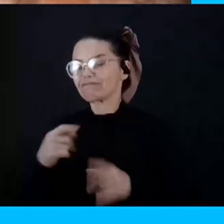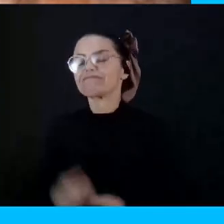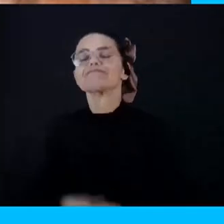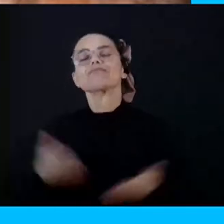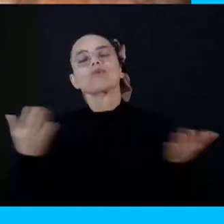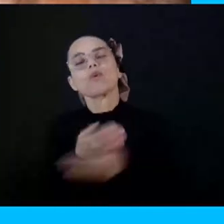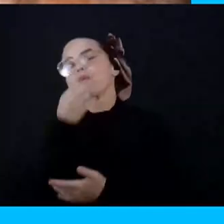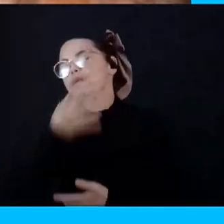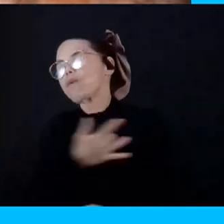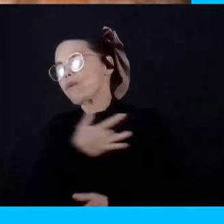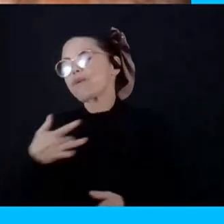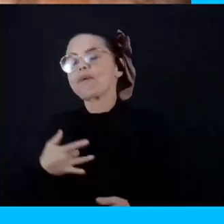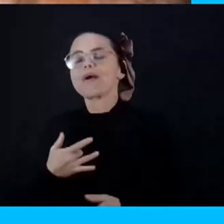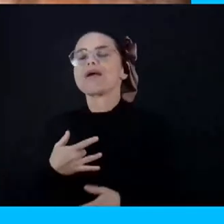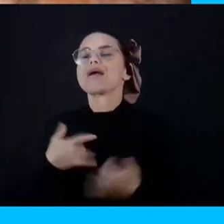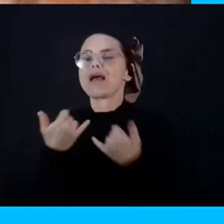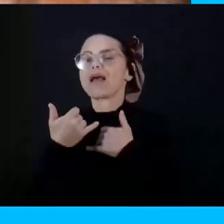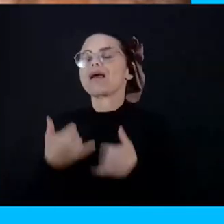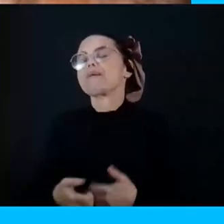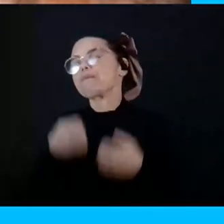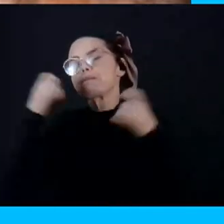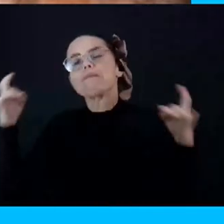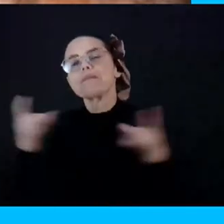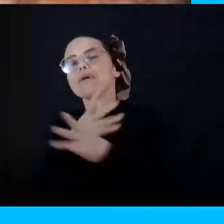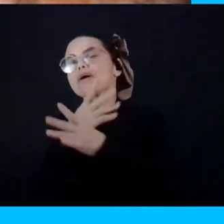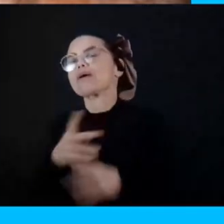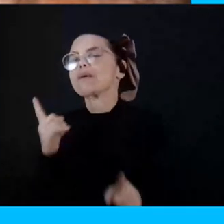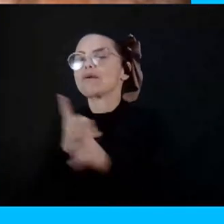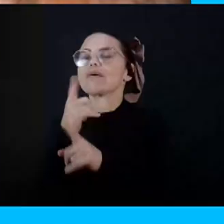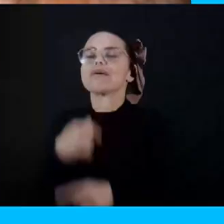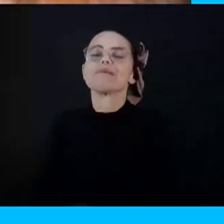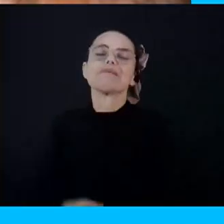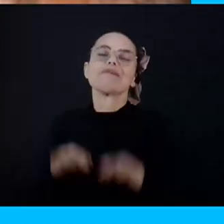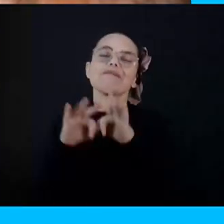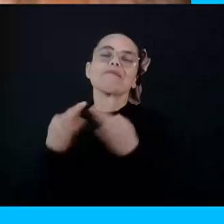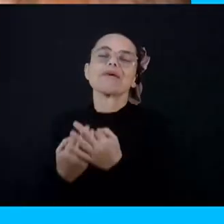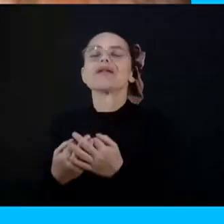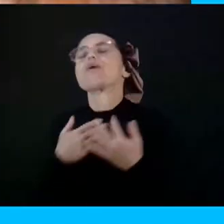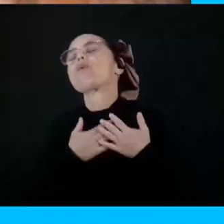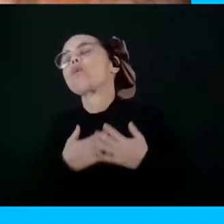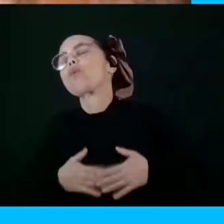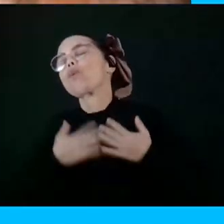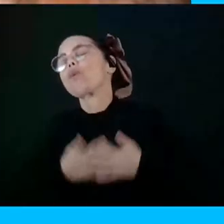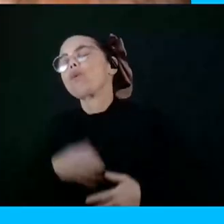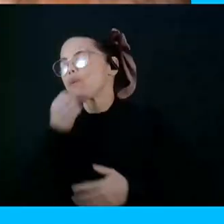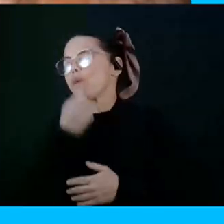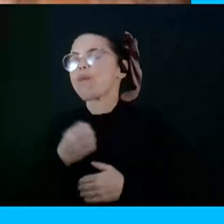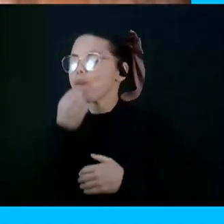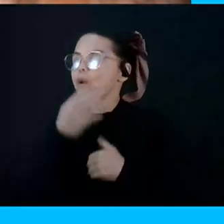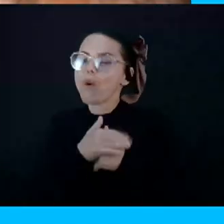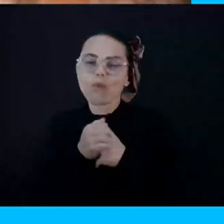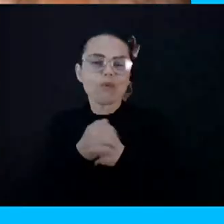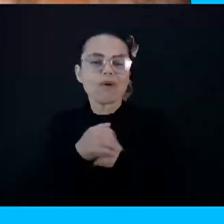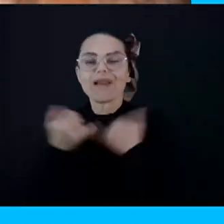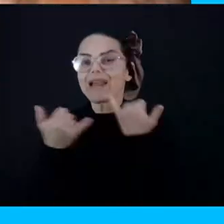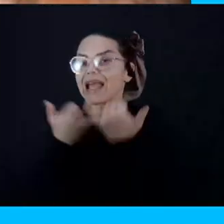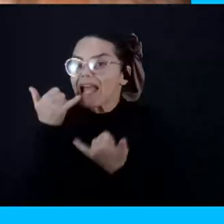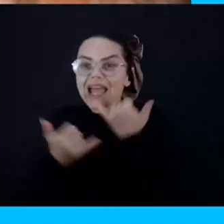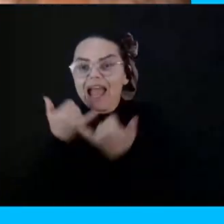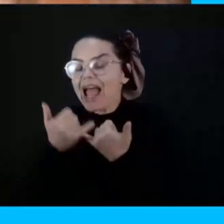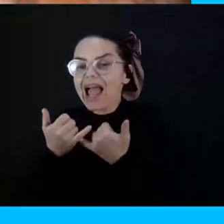de energia e pronto para encontrar o lar docilar. Ele é dócil, é brincalhão, está